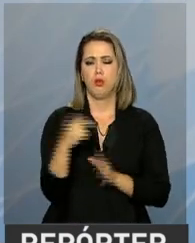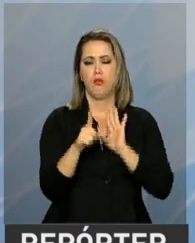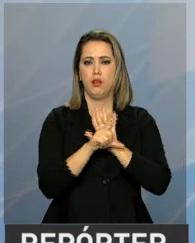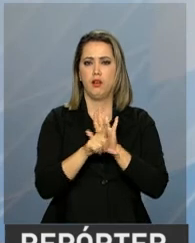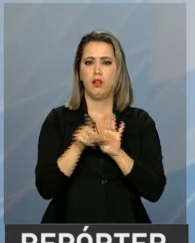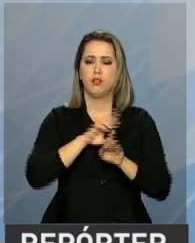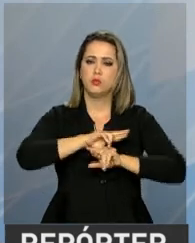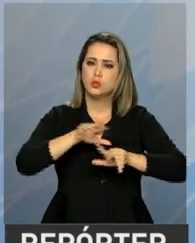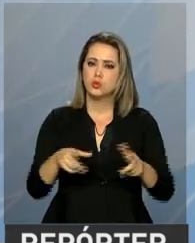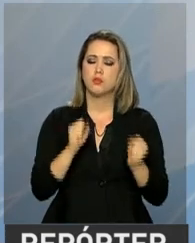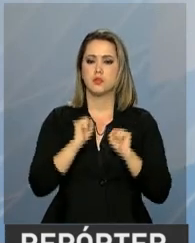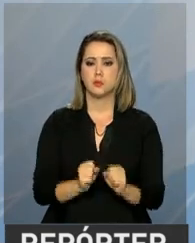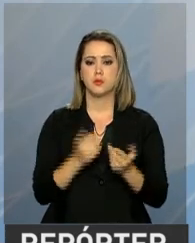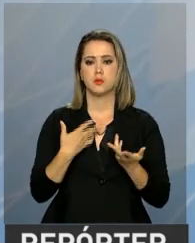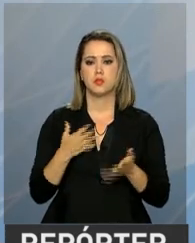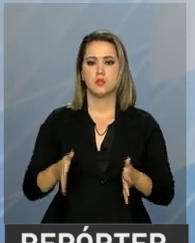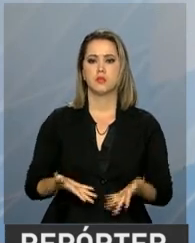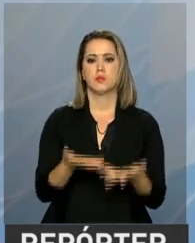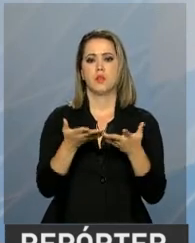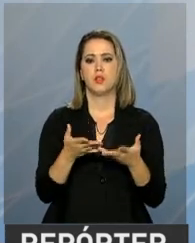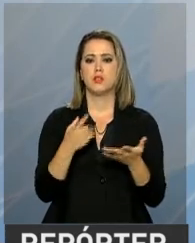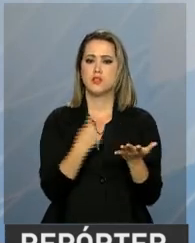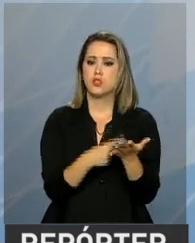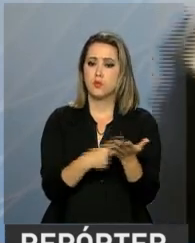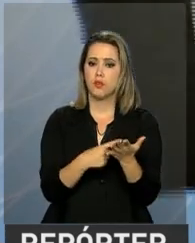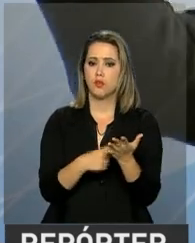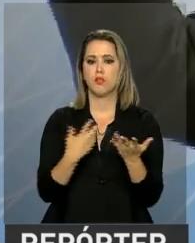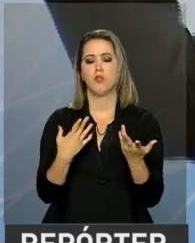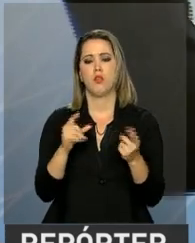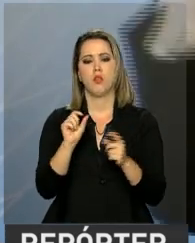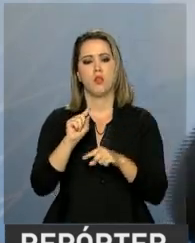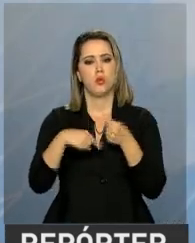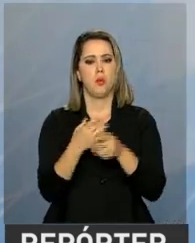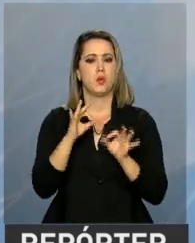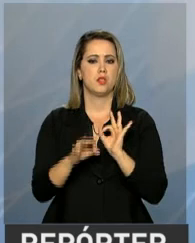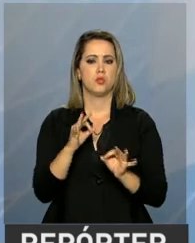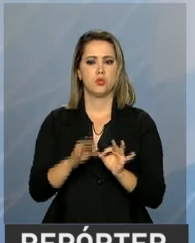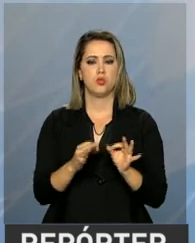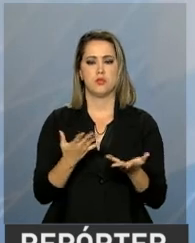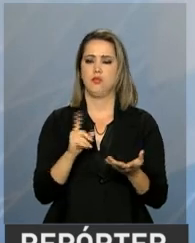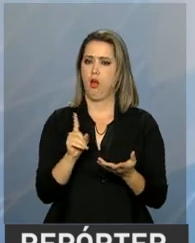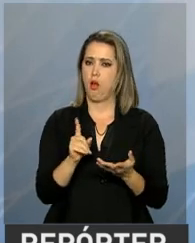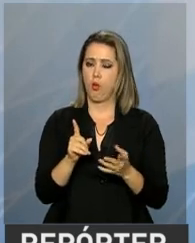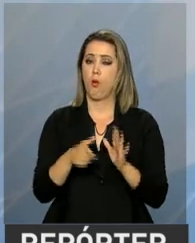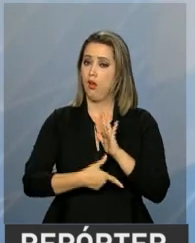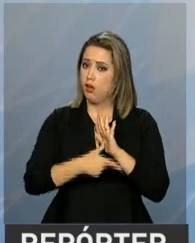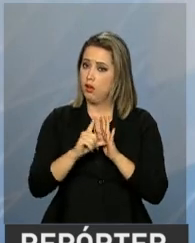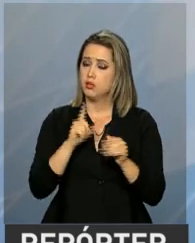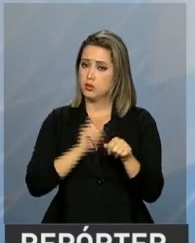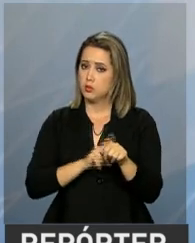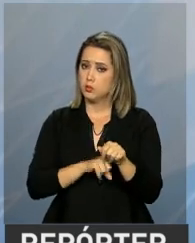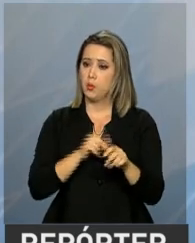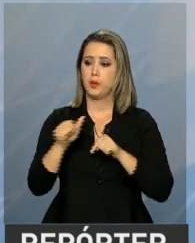os mecanismos vários incentivo à conciliação e não só conciliação depois na justiça não é justamente no momento